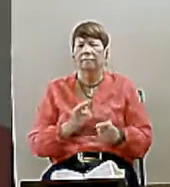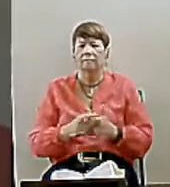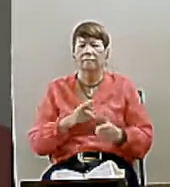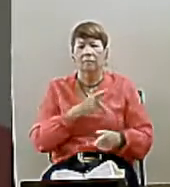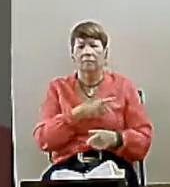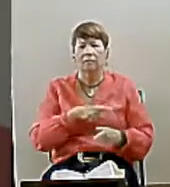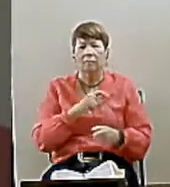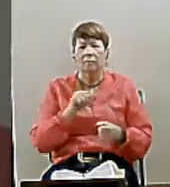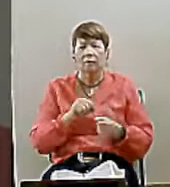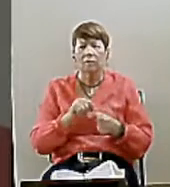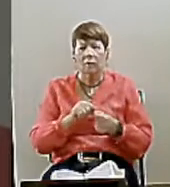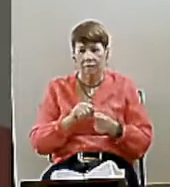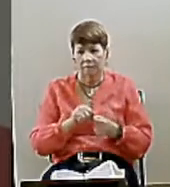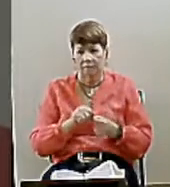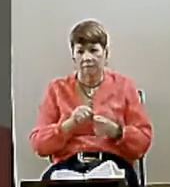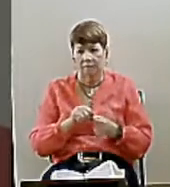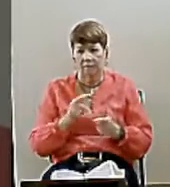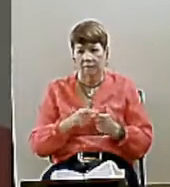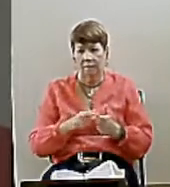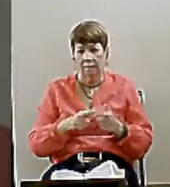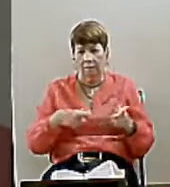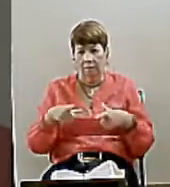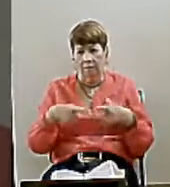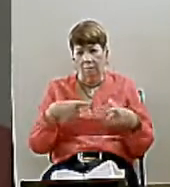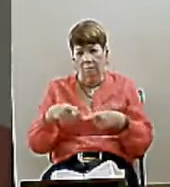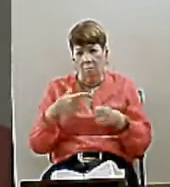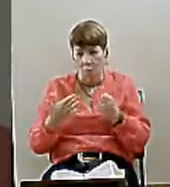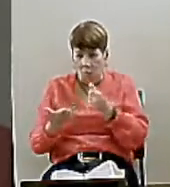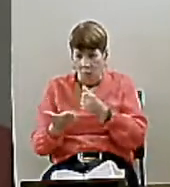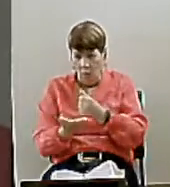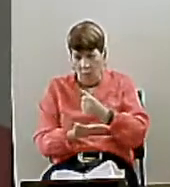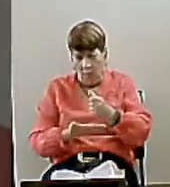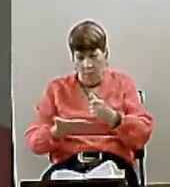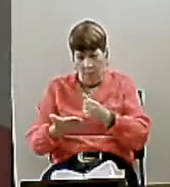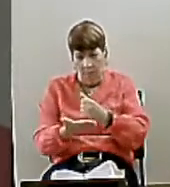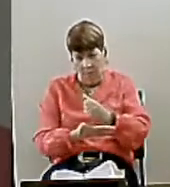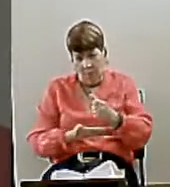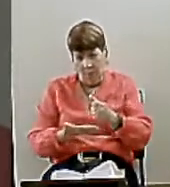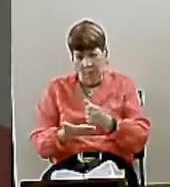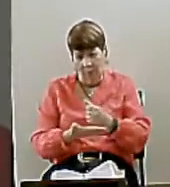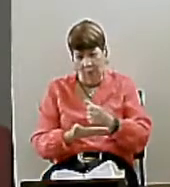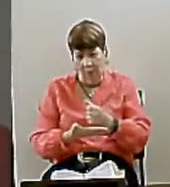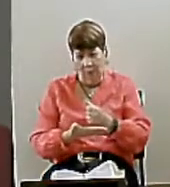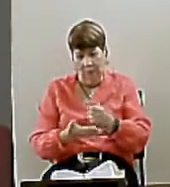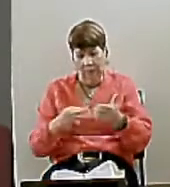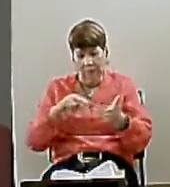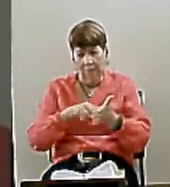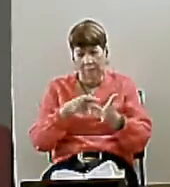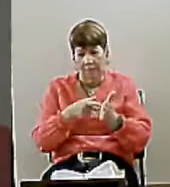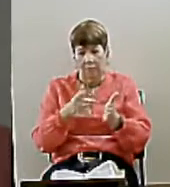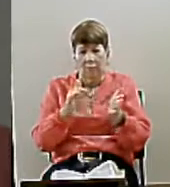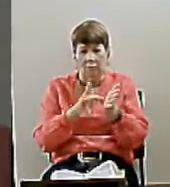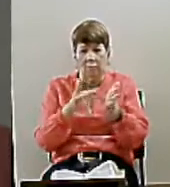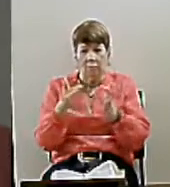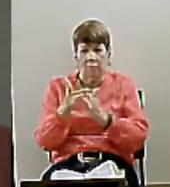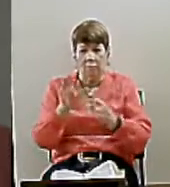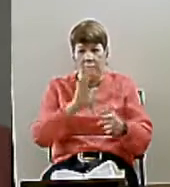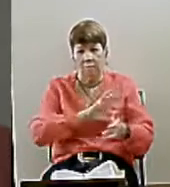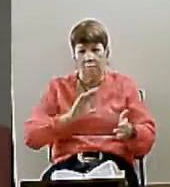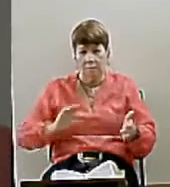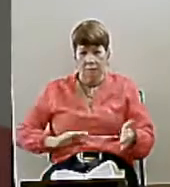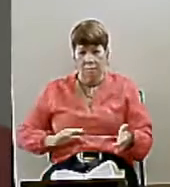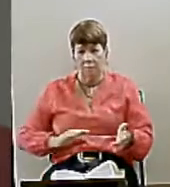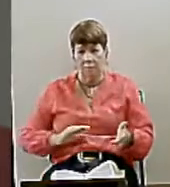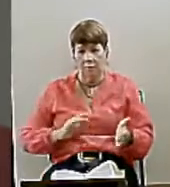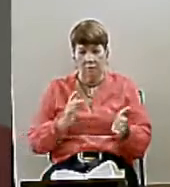agiu assim porque ele está trabalhando fundamento e o fundamento ele diz não é outro a não ser Jesus Cristo porque com